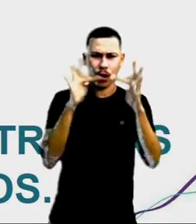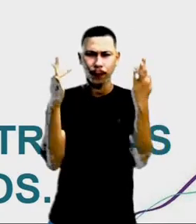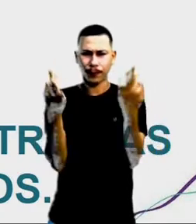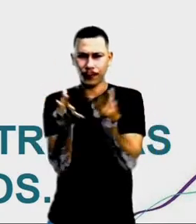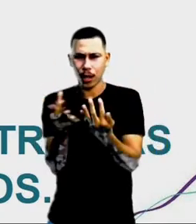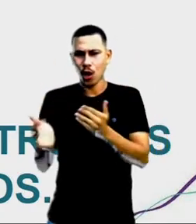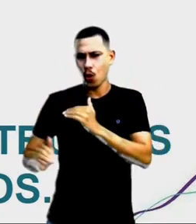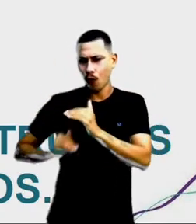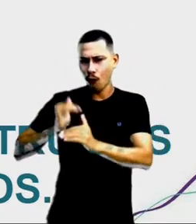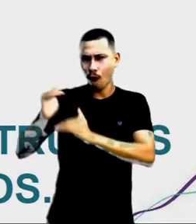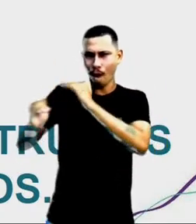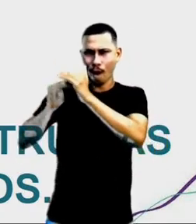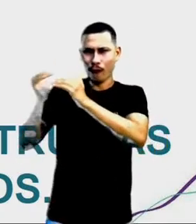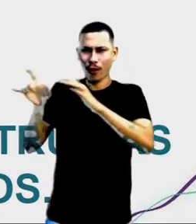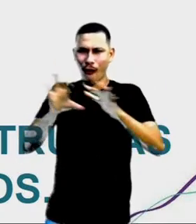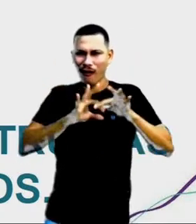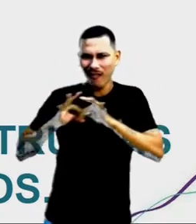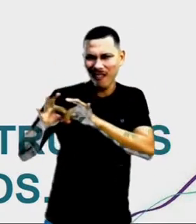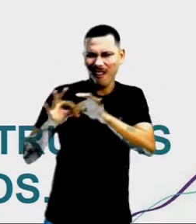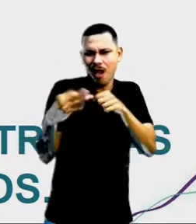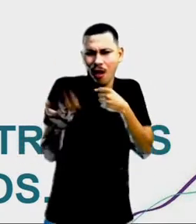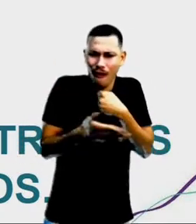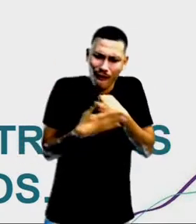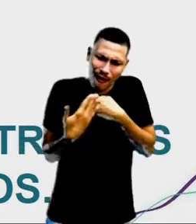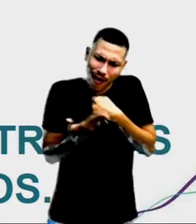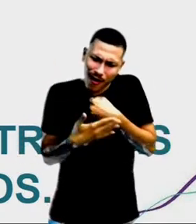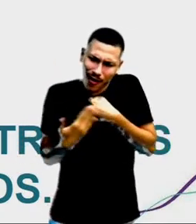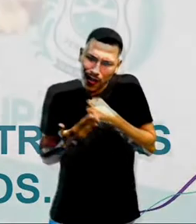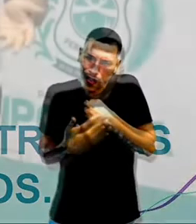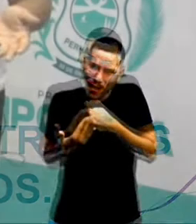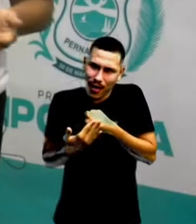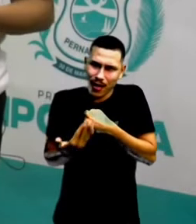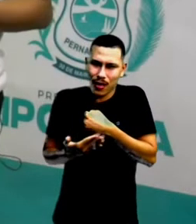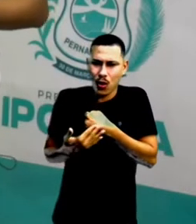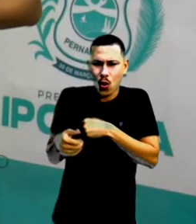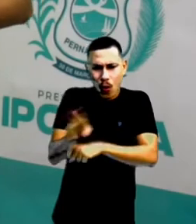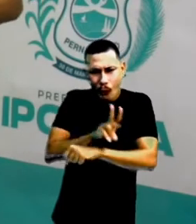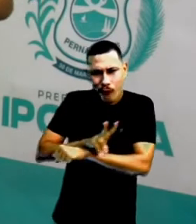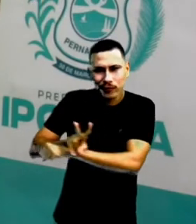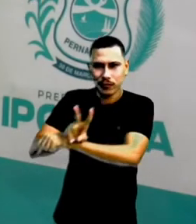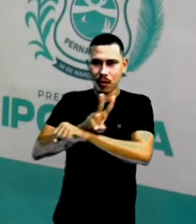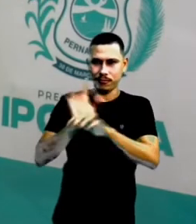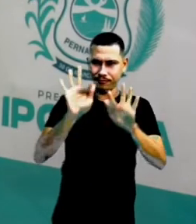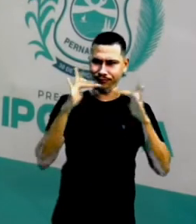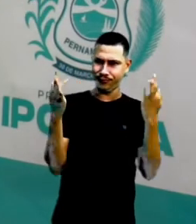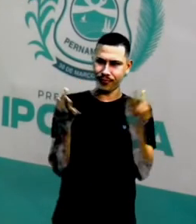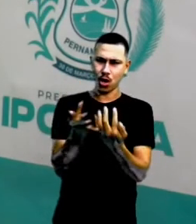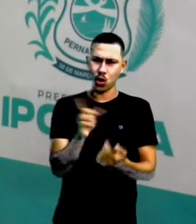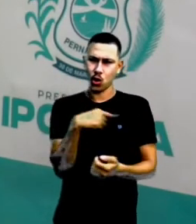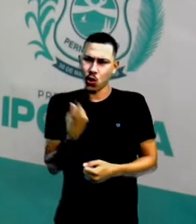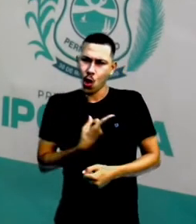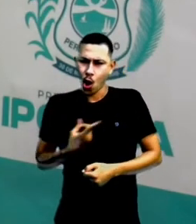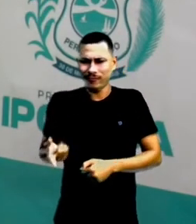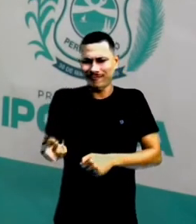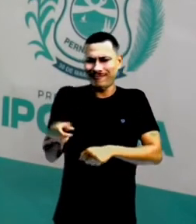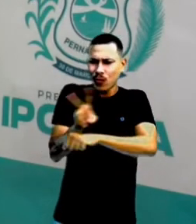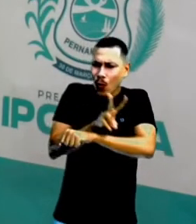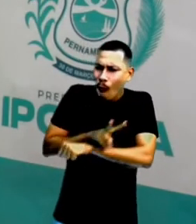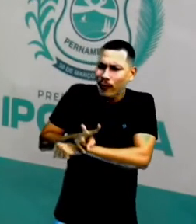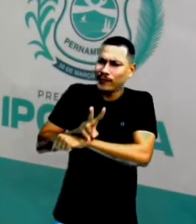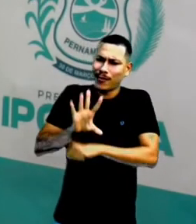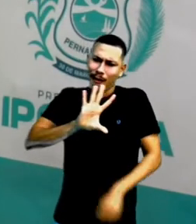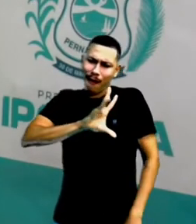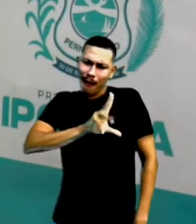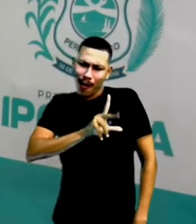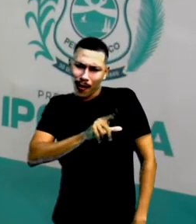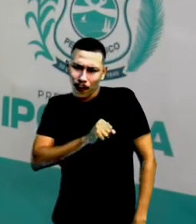construídas por laço, afeto e cuidado. É na nossa família que nós temos o cuidado, o